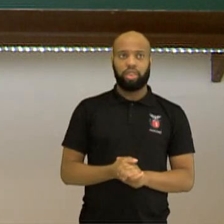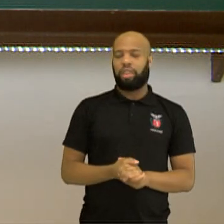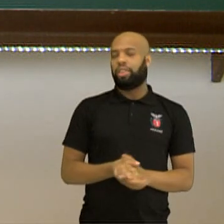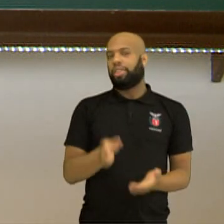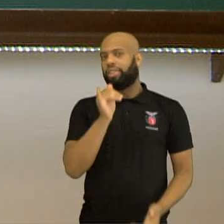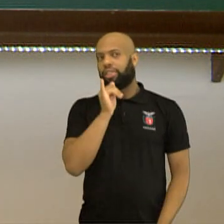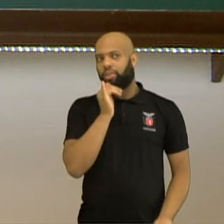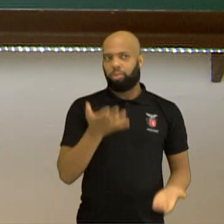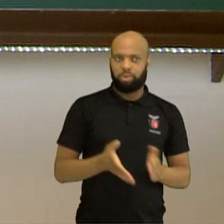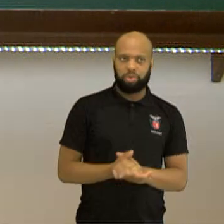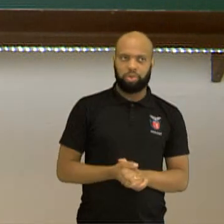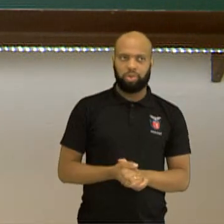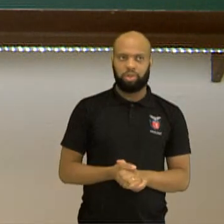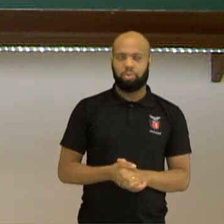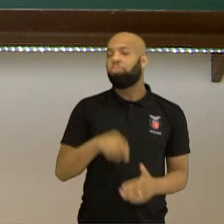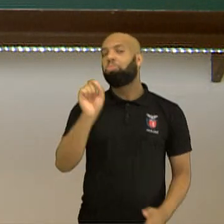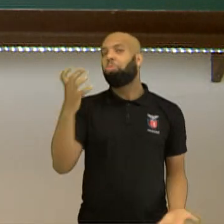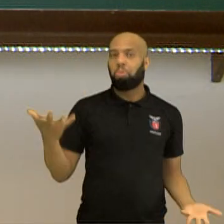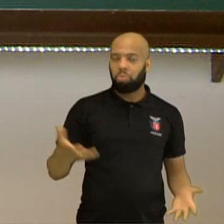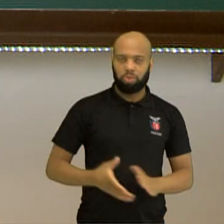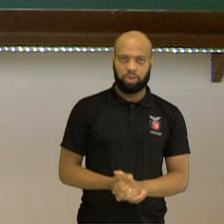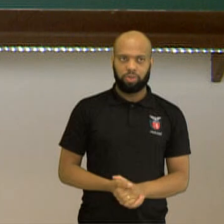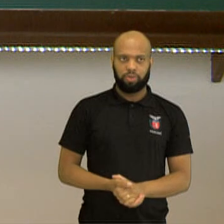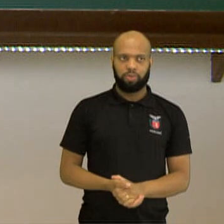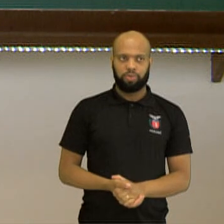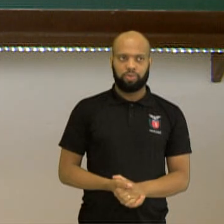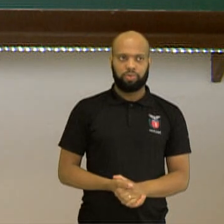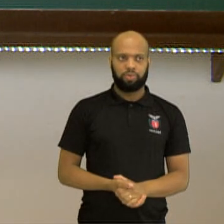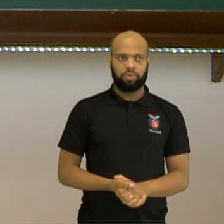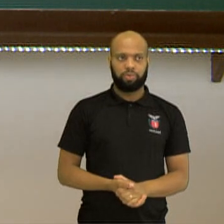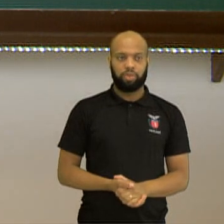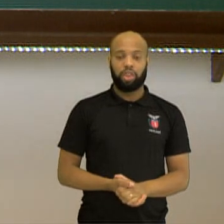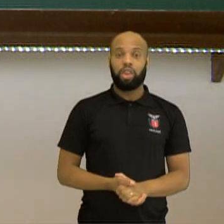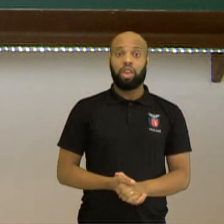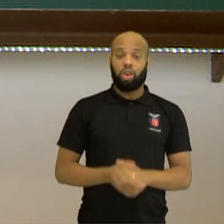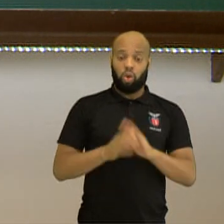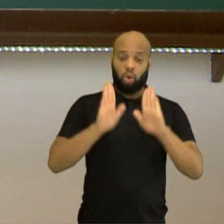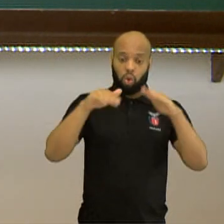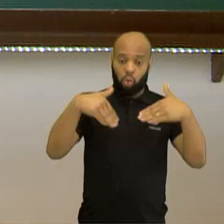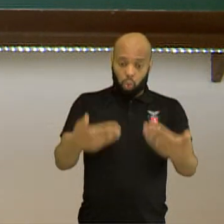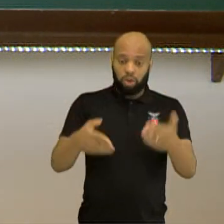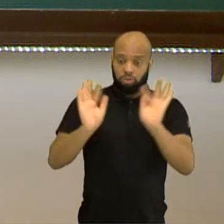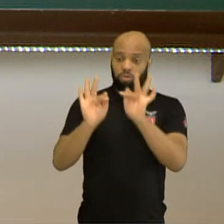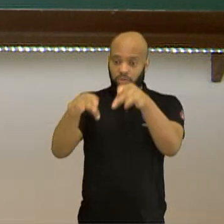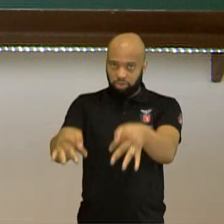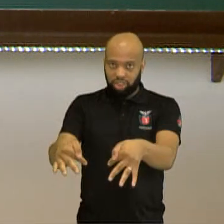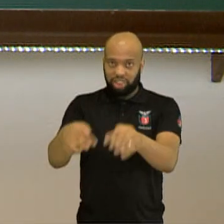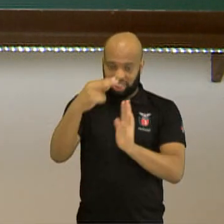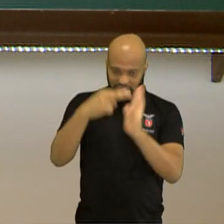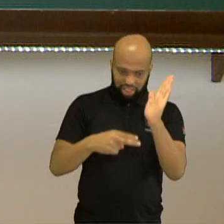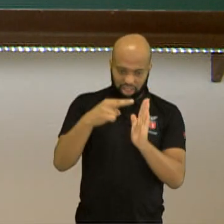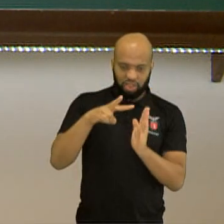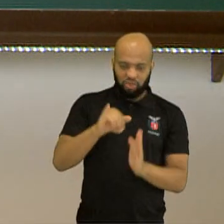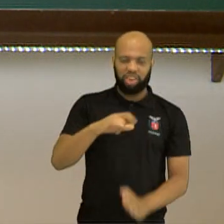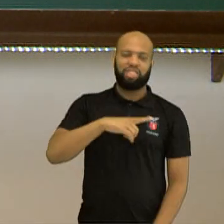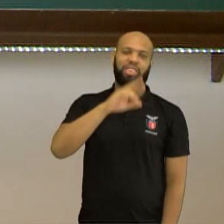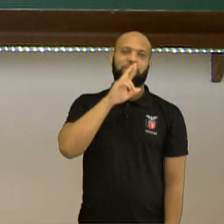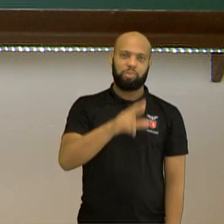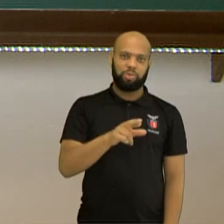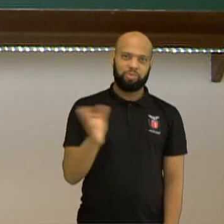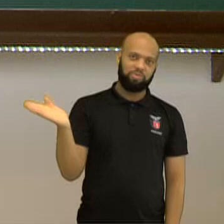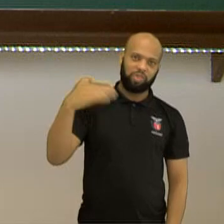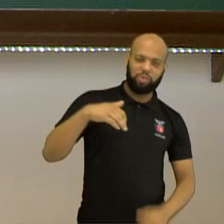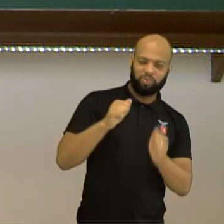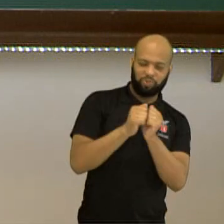com o quê? Ao final da leitura, a gente vai saber a resposta, sim. Bora